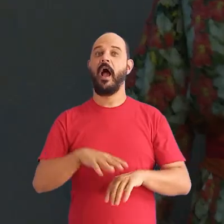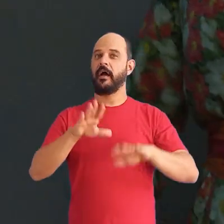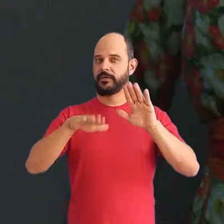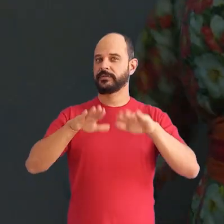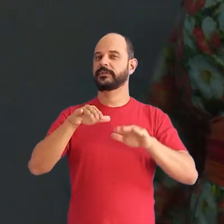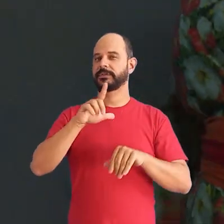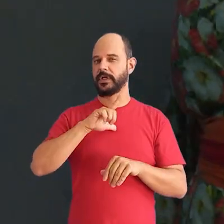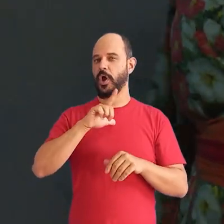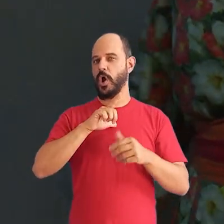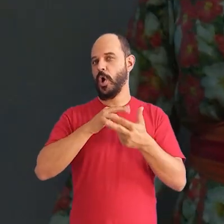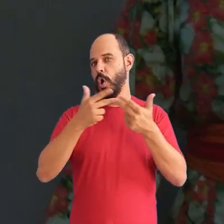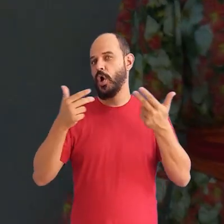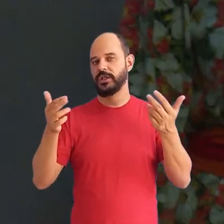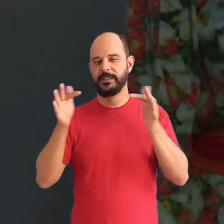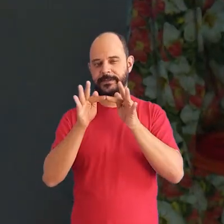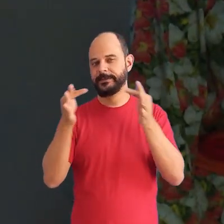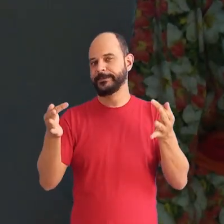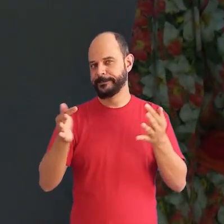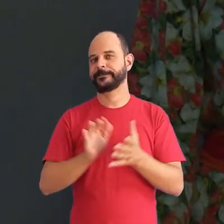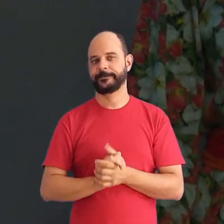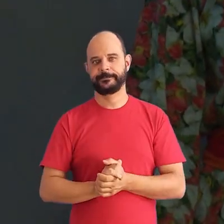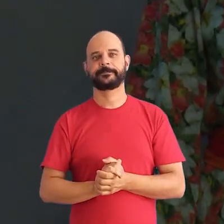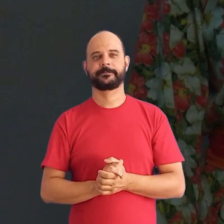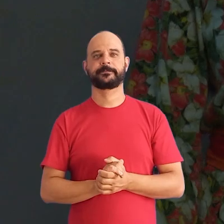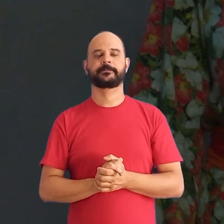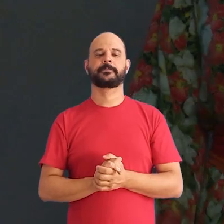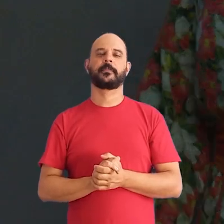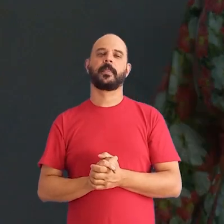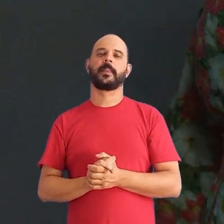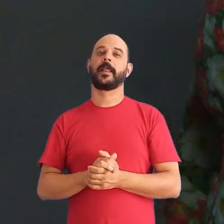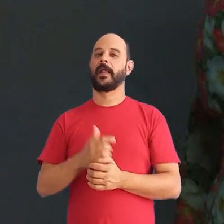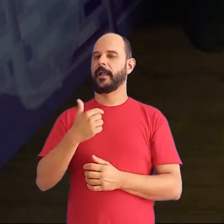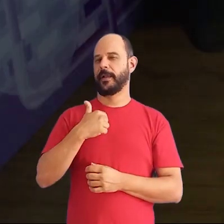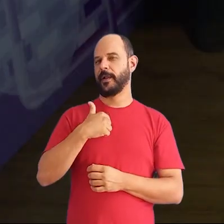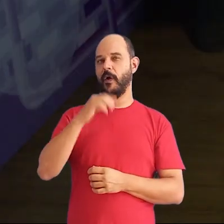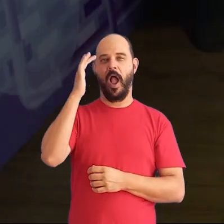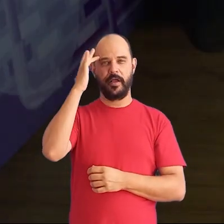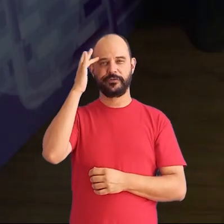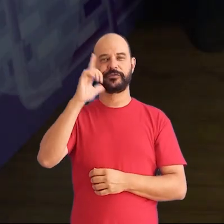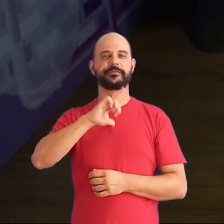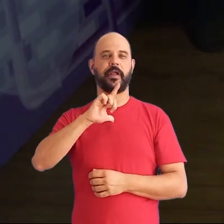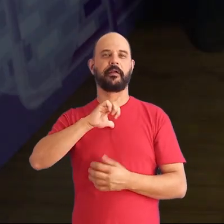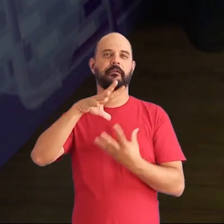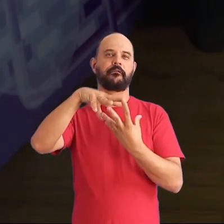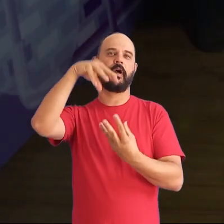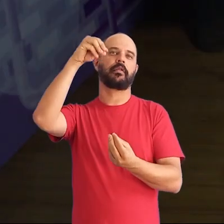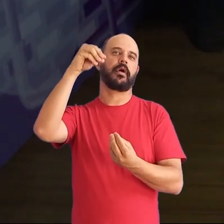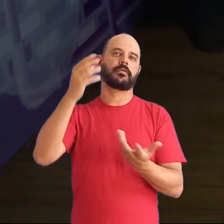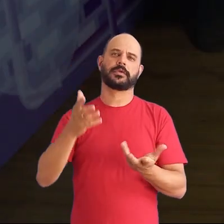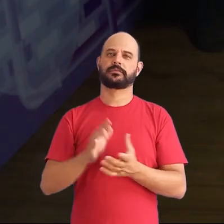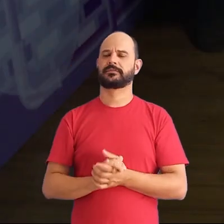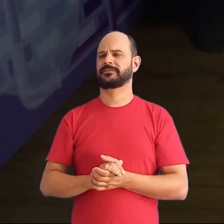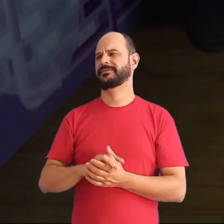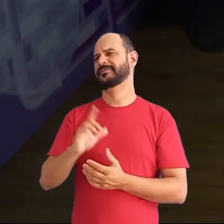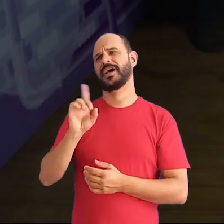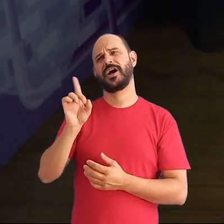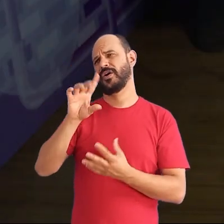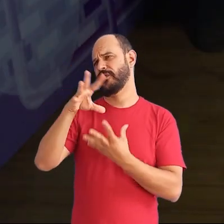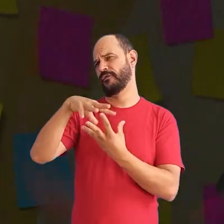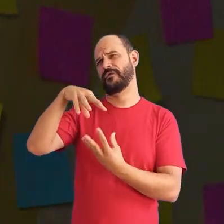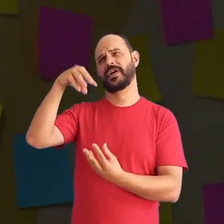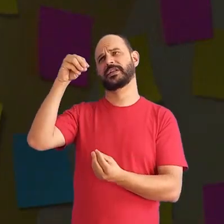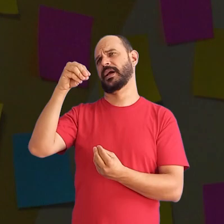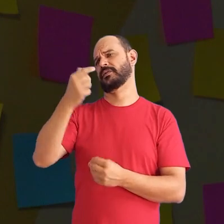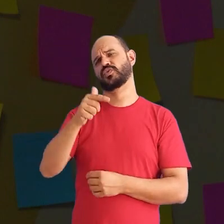mistério. Normalmente, as coisas são mais simples do que parecem. E eu que estava achando que tinha